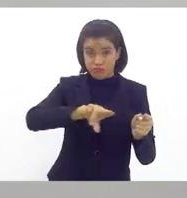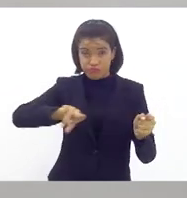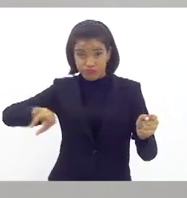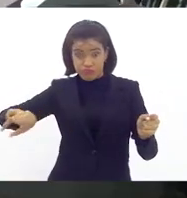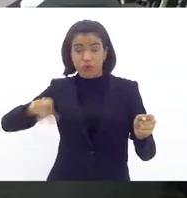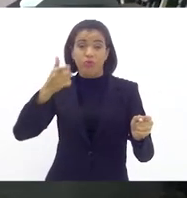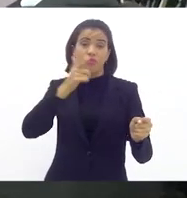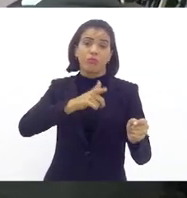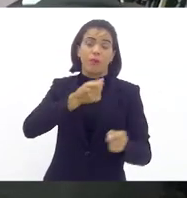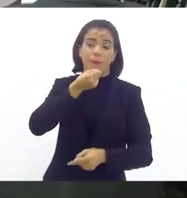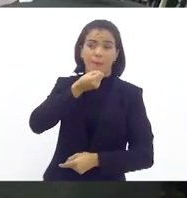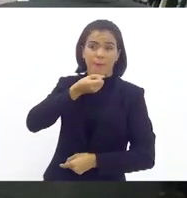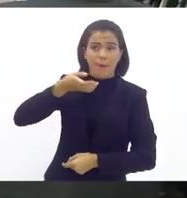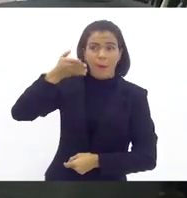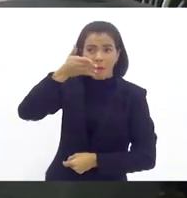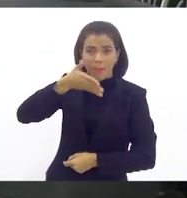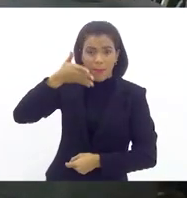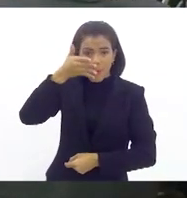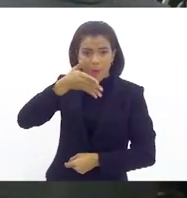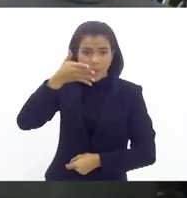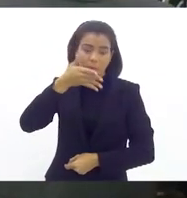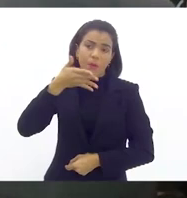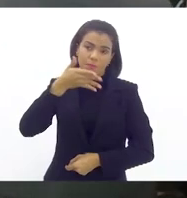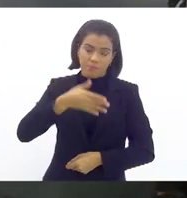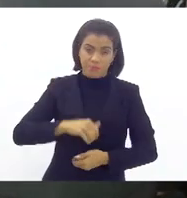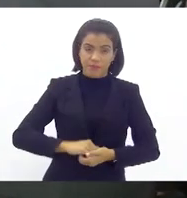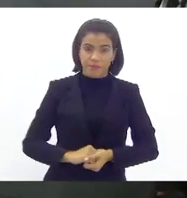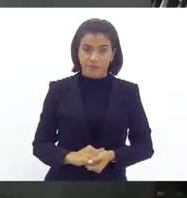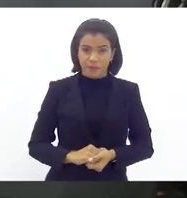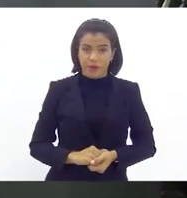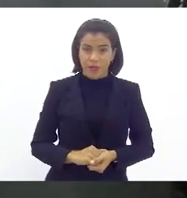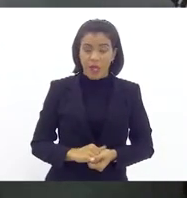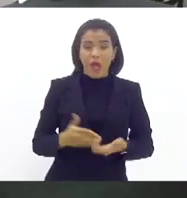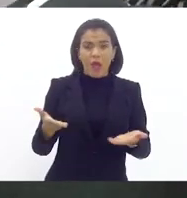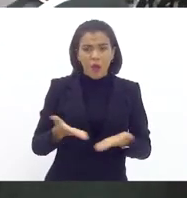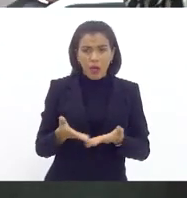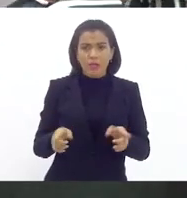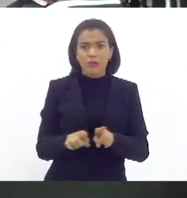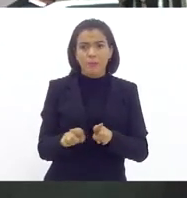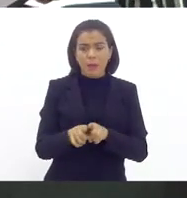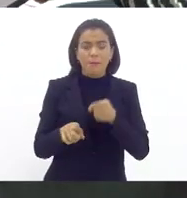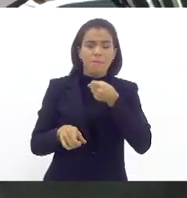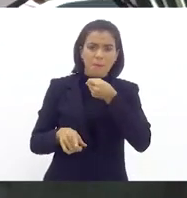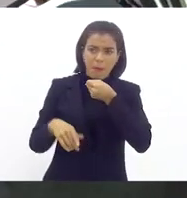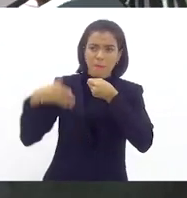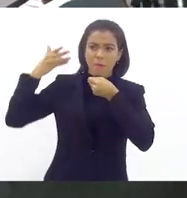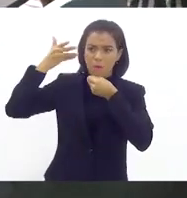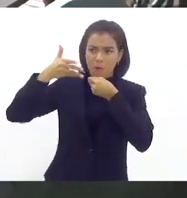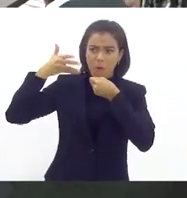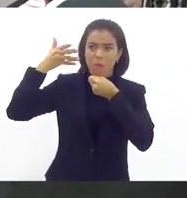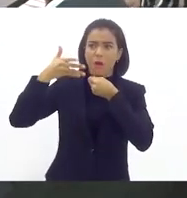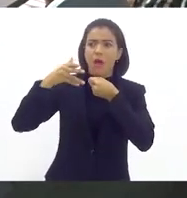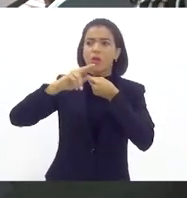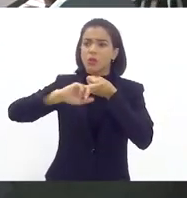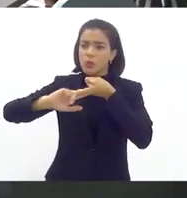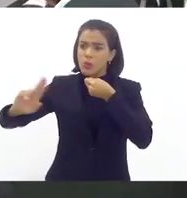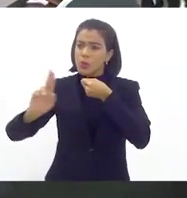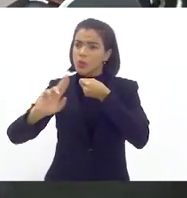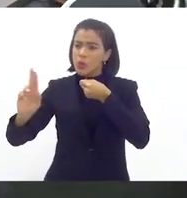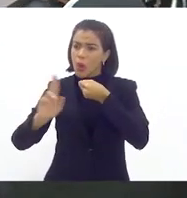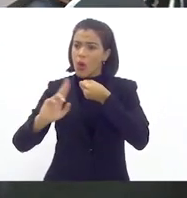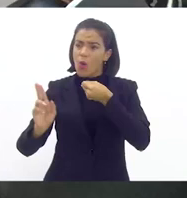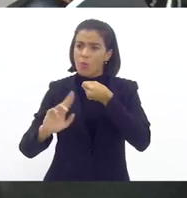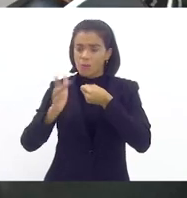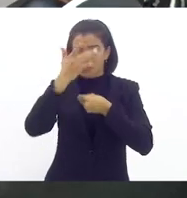gente tem fazer uma importante representação. Vamos estar anunciando aqui as pessoas que estão chegando, representações, lideranças.